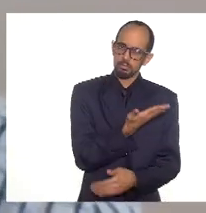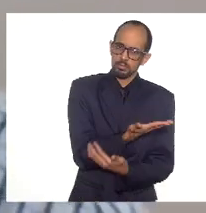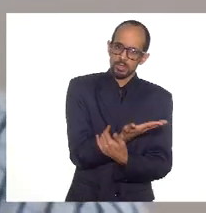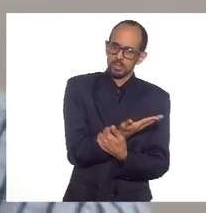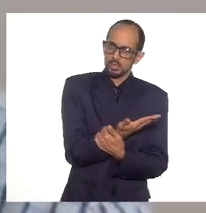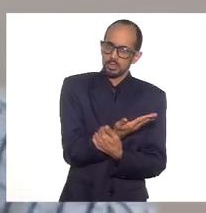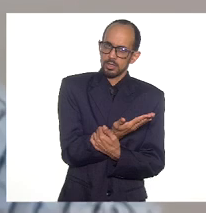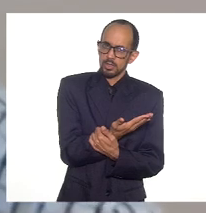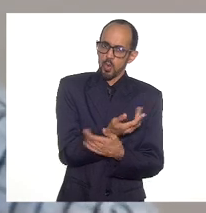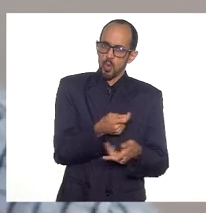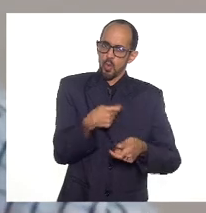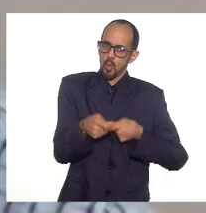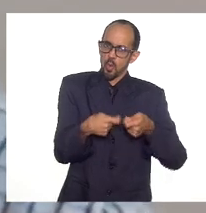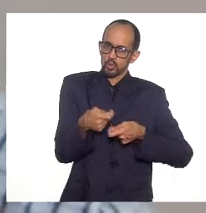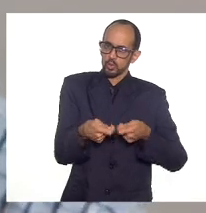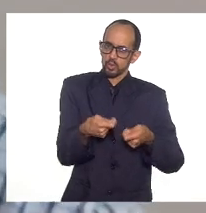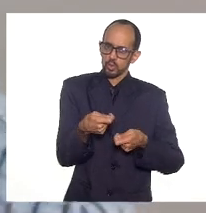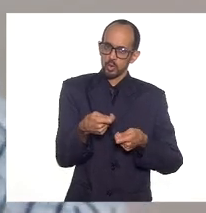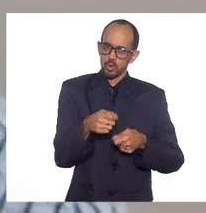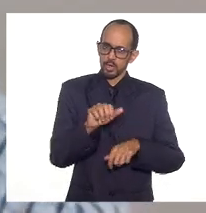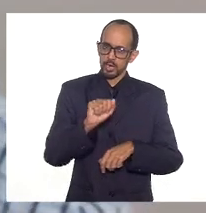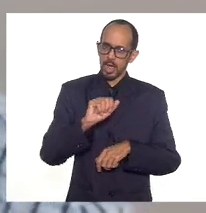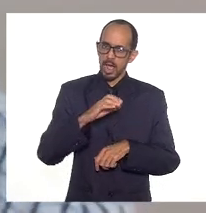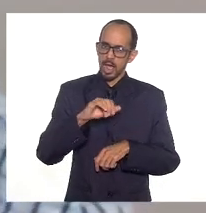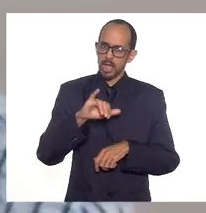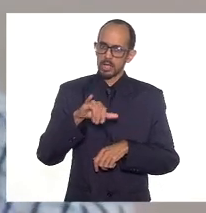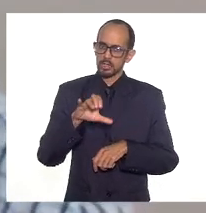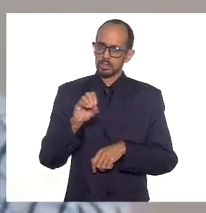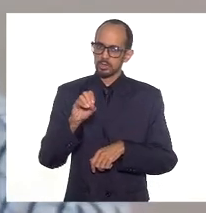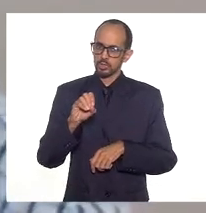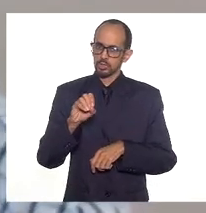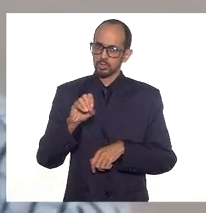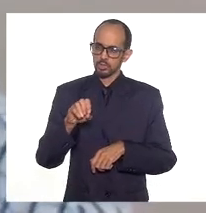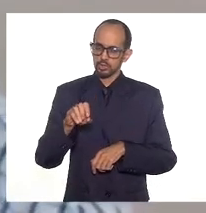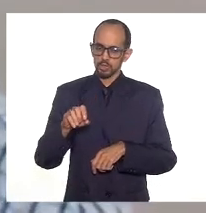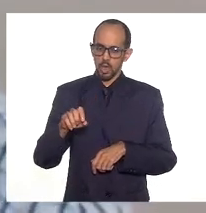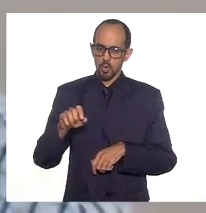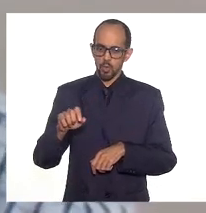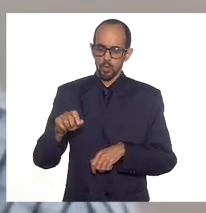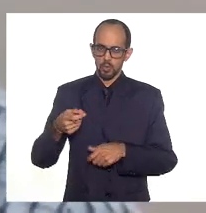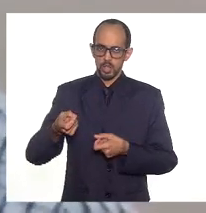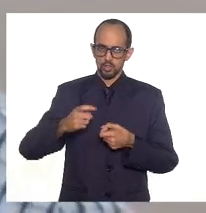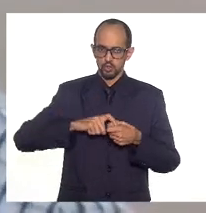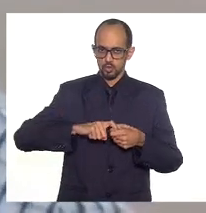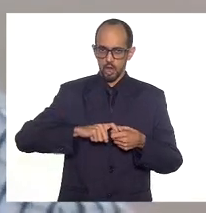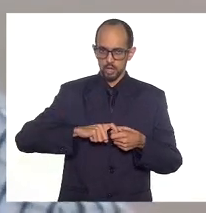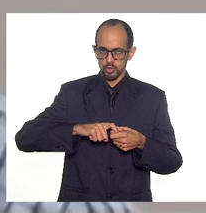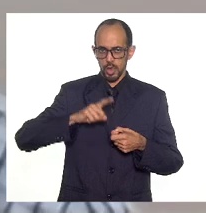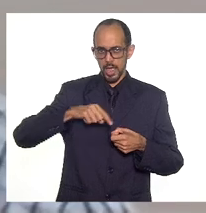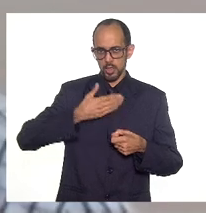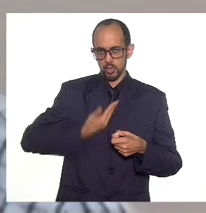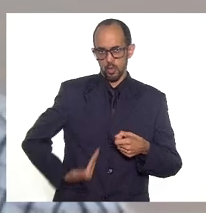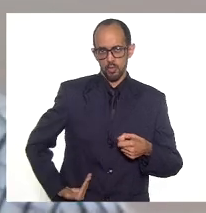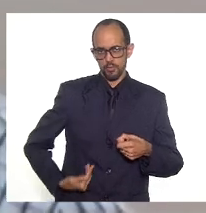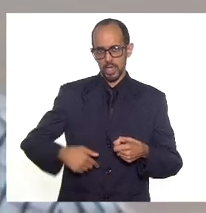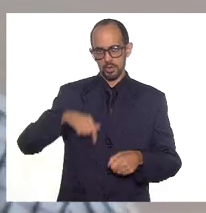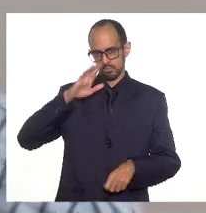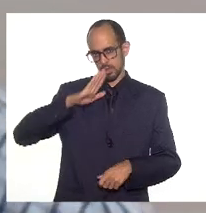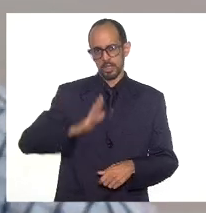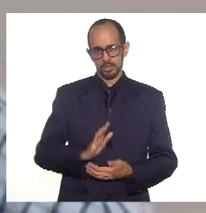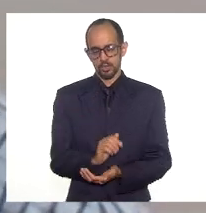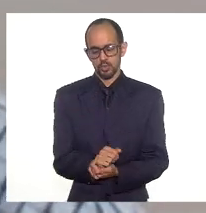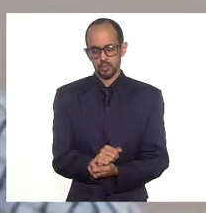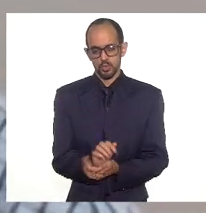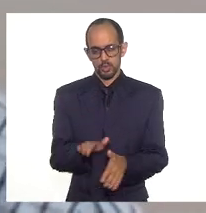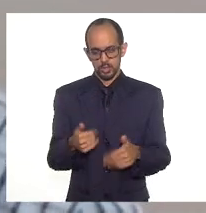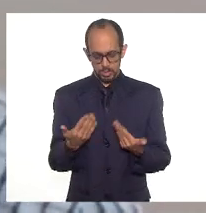controle acionário da empresa, pelo menos até o momento, é do governo brasileiro. Né? Isso. Tem a